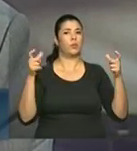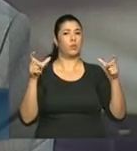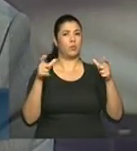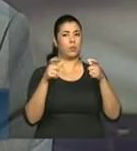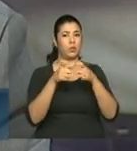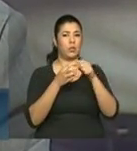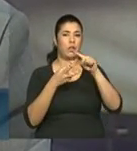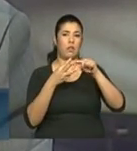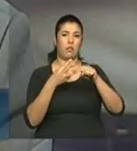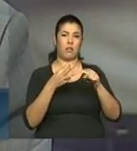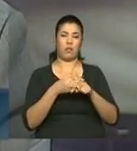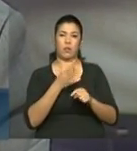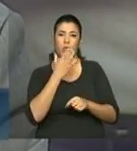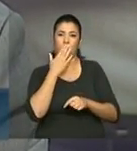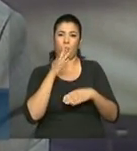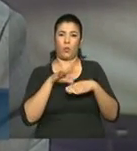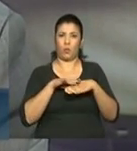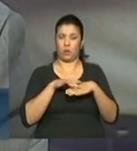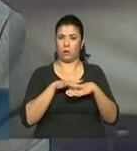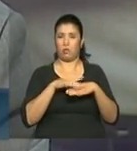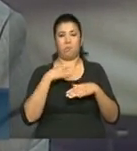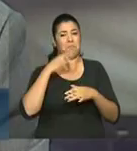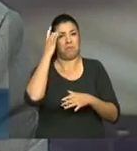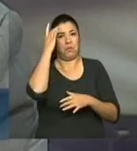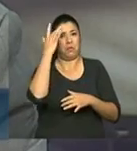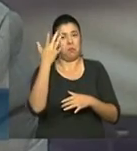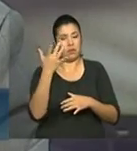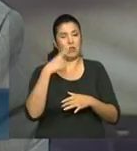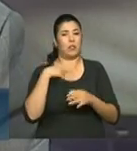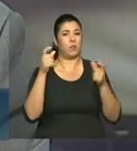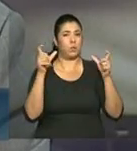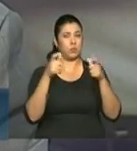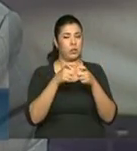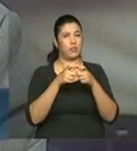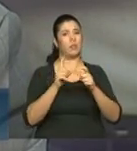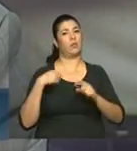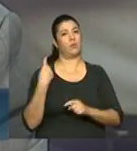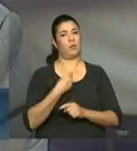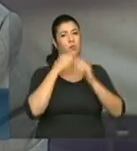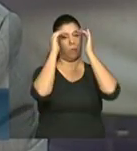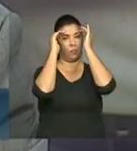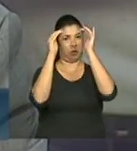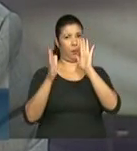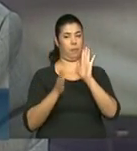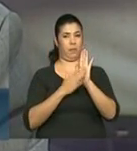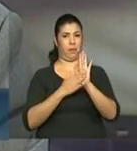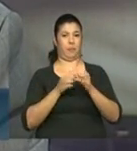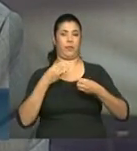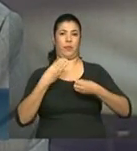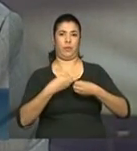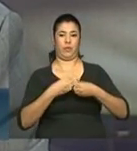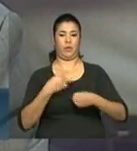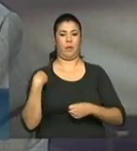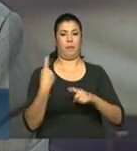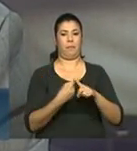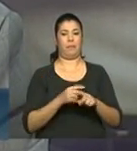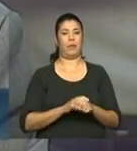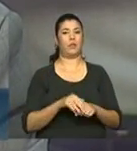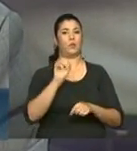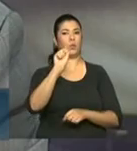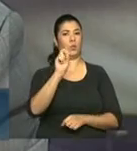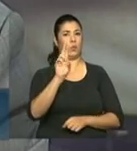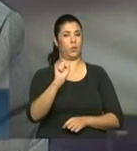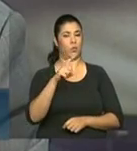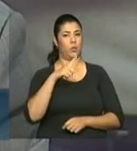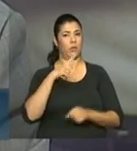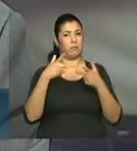3 enfermidades, de controle da enfermidade bastante acentuadas. Então, nós respeitamos, mas o Sistema Único de Saúde tem